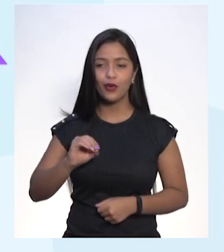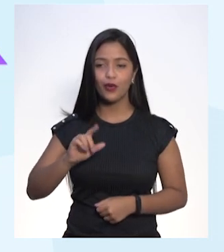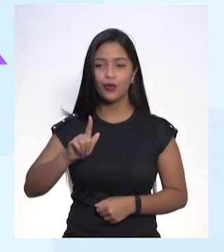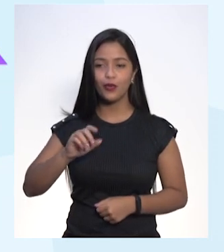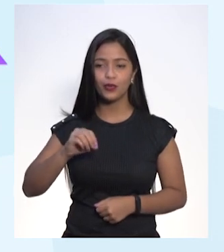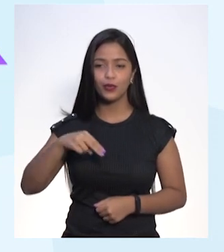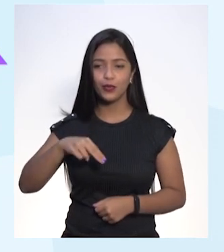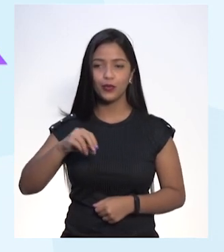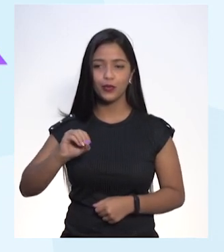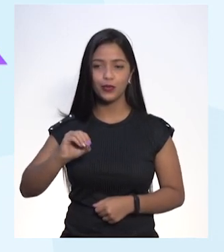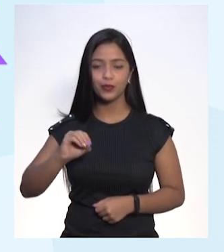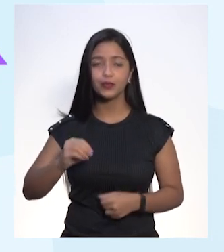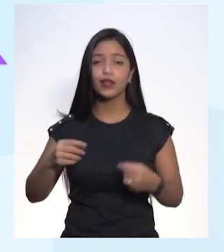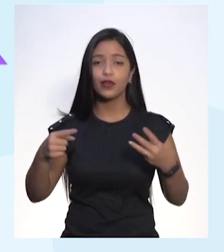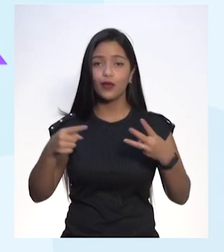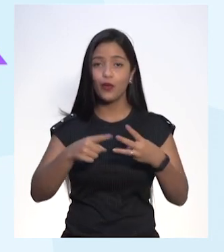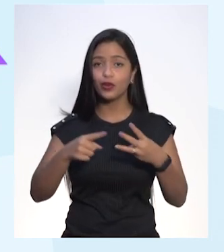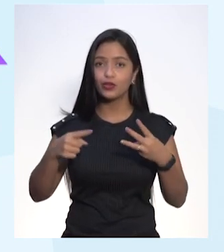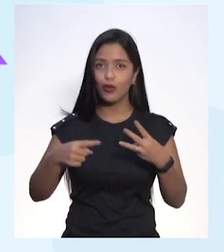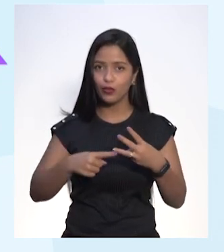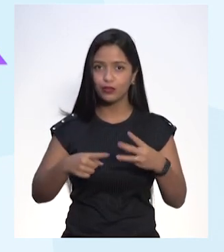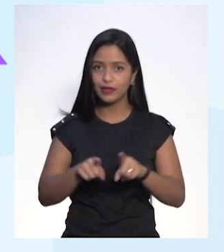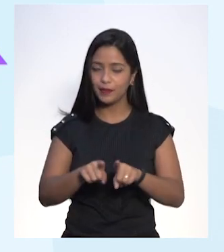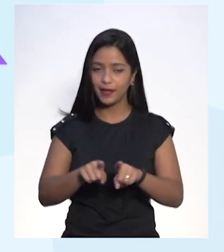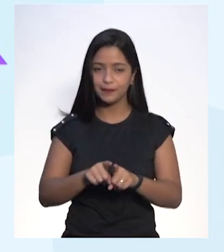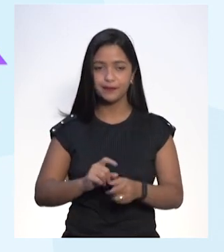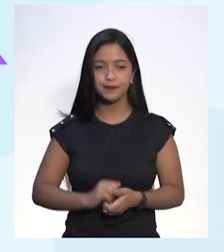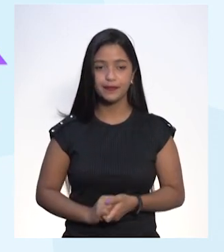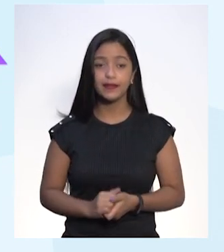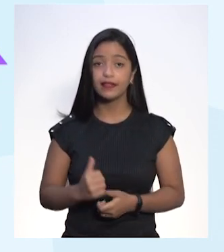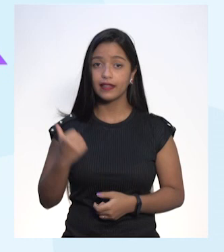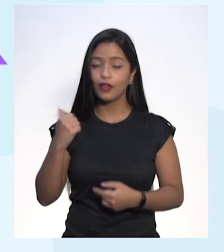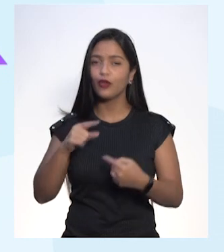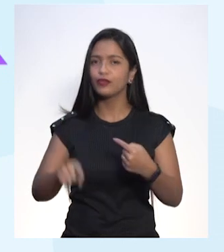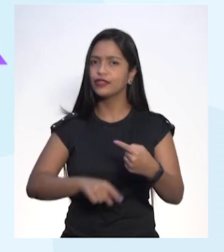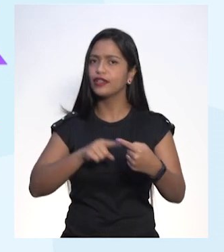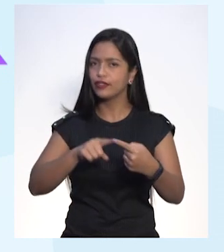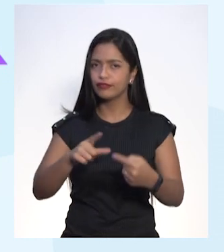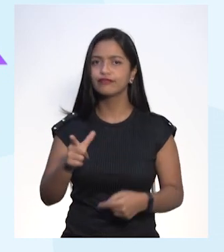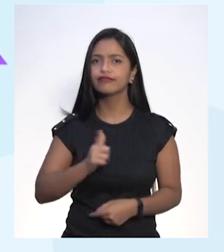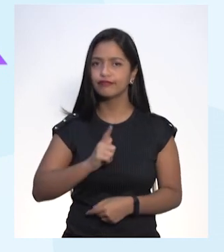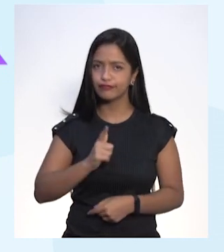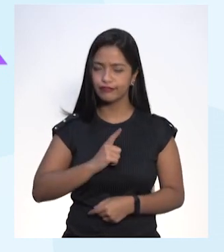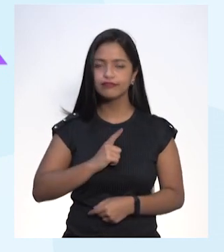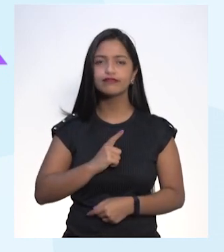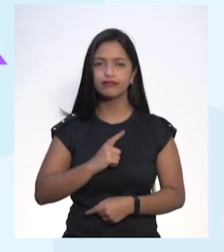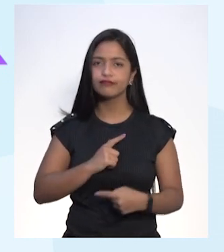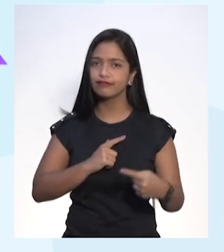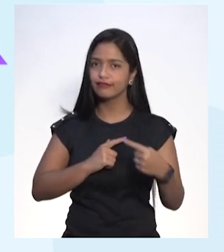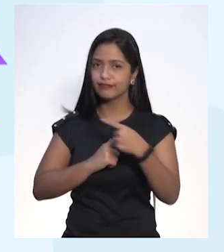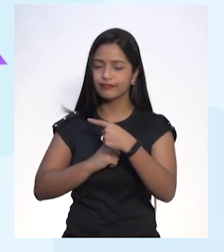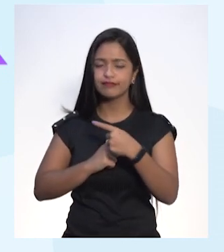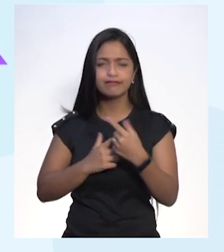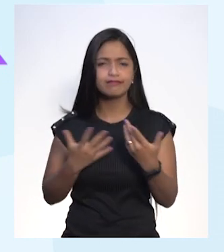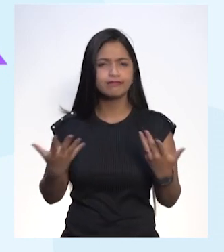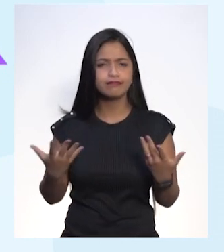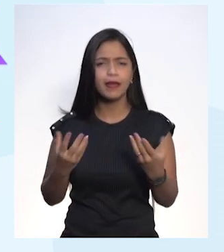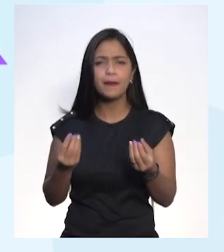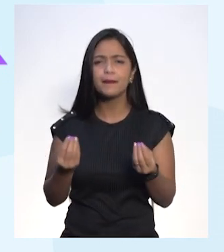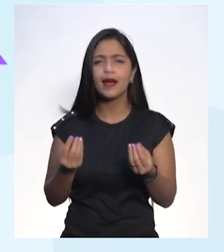luta que o pessoal faz, tá? E aí tem um objetivo dessa figura geométrica, né, desse polígono, ser um